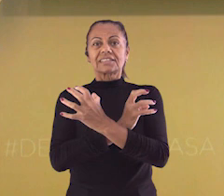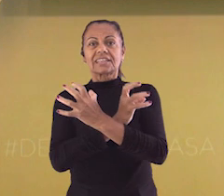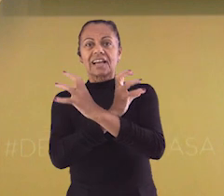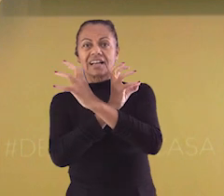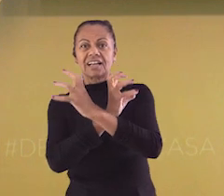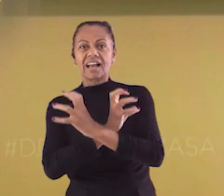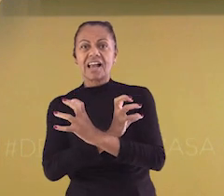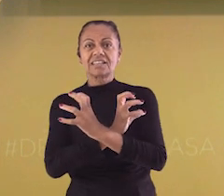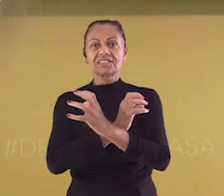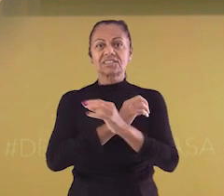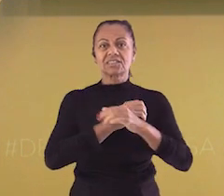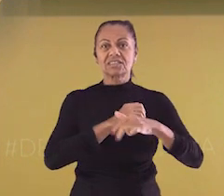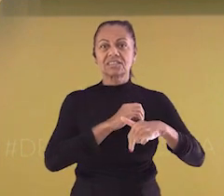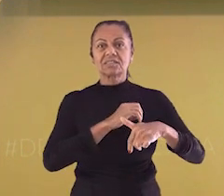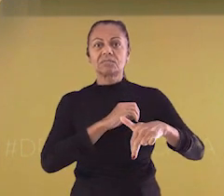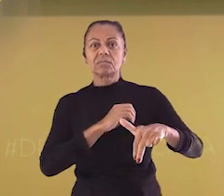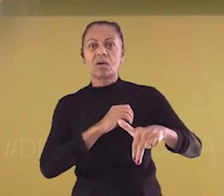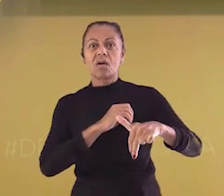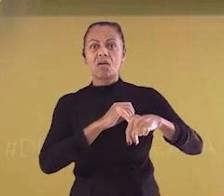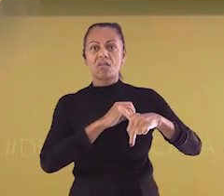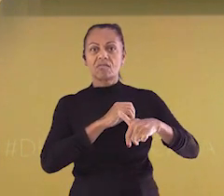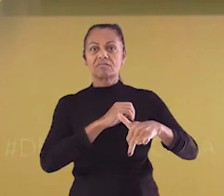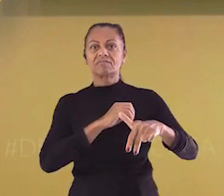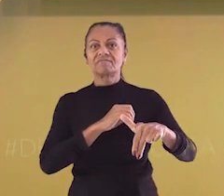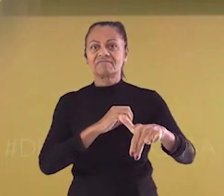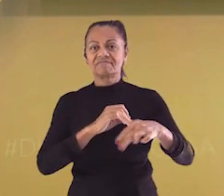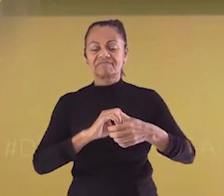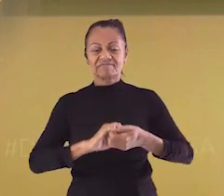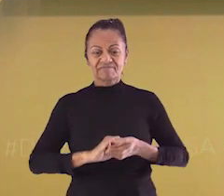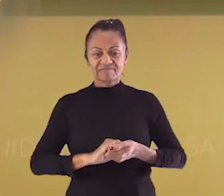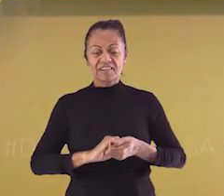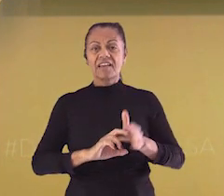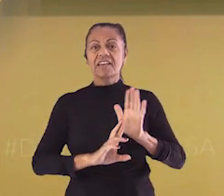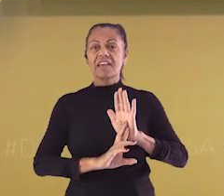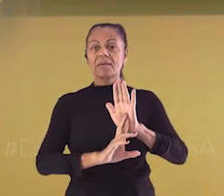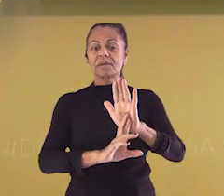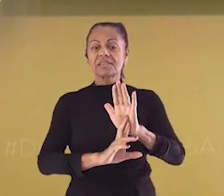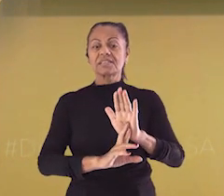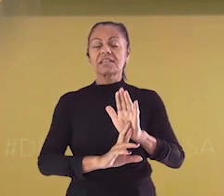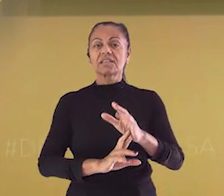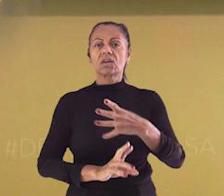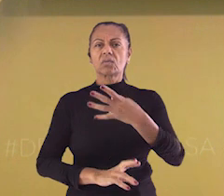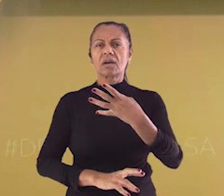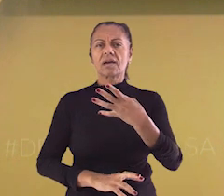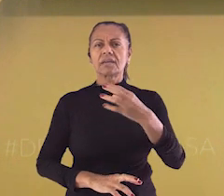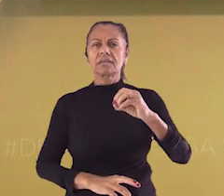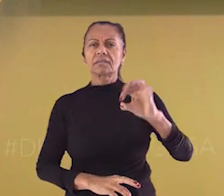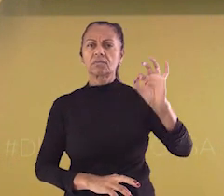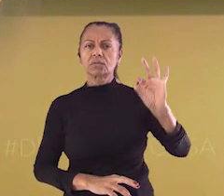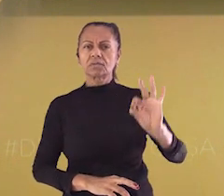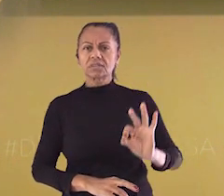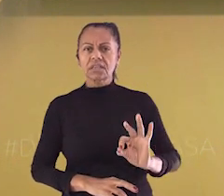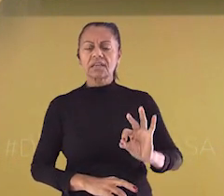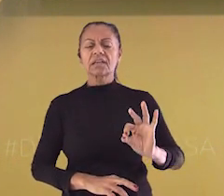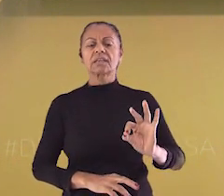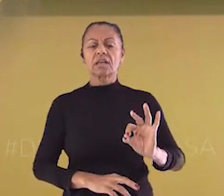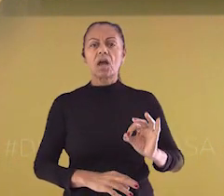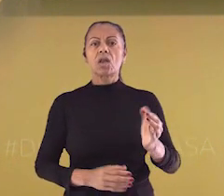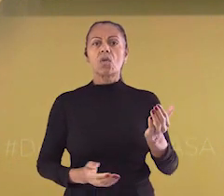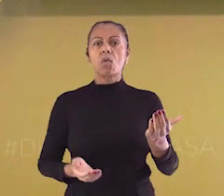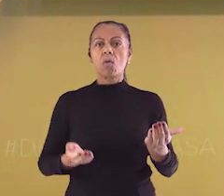é o tipo de músculo envolvido com a nossa locomoção e movimentos voluntários. Ele representa cerca